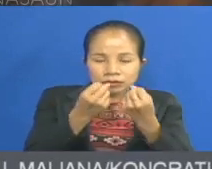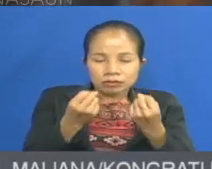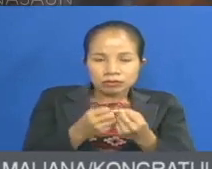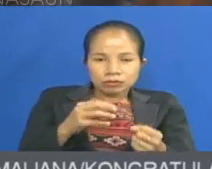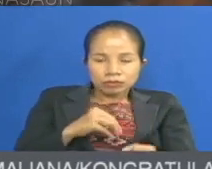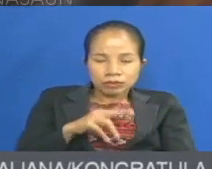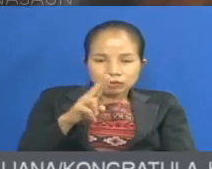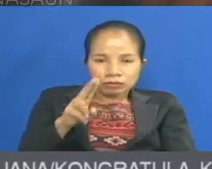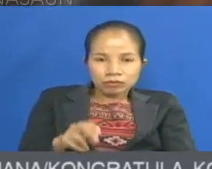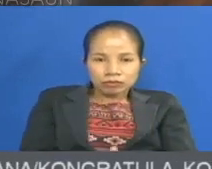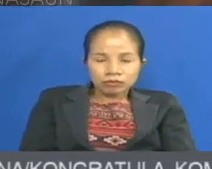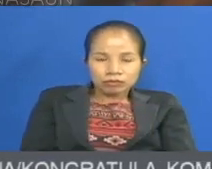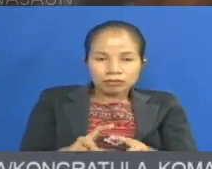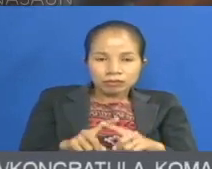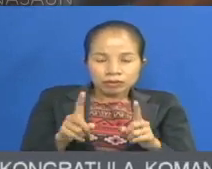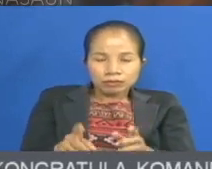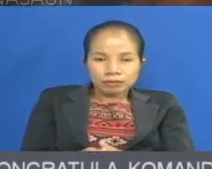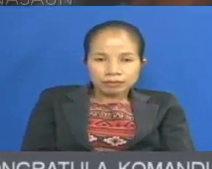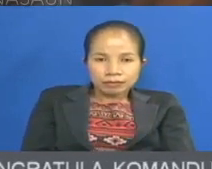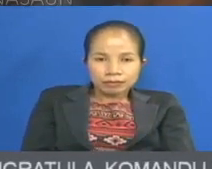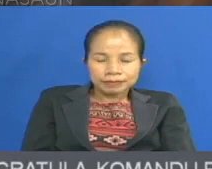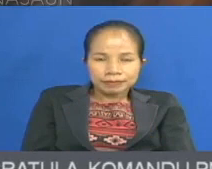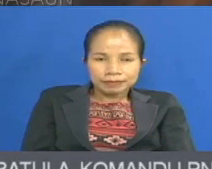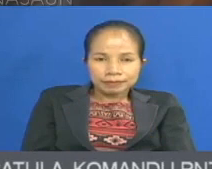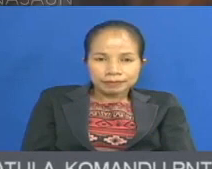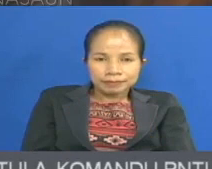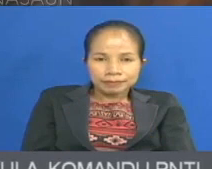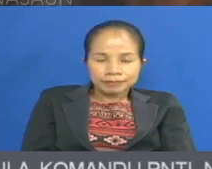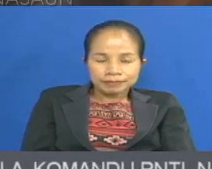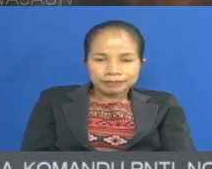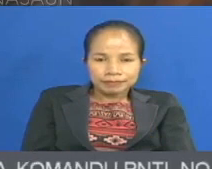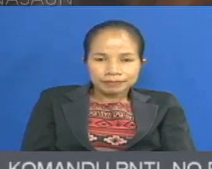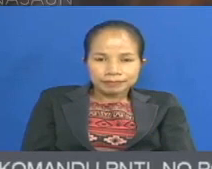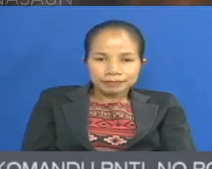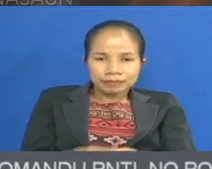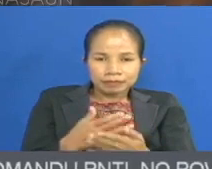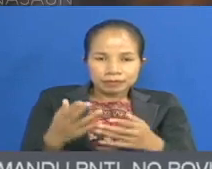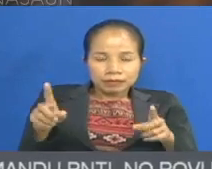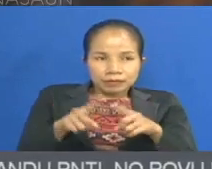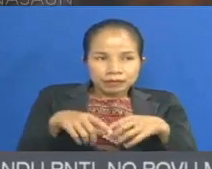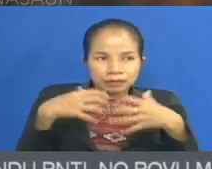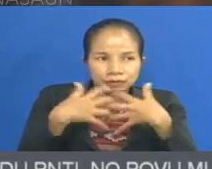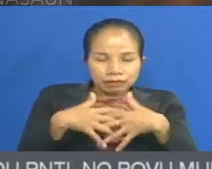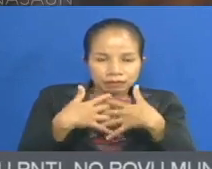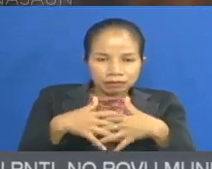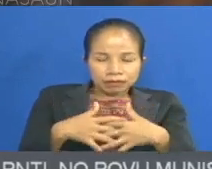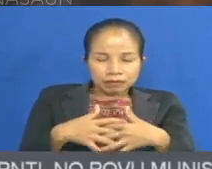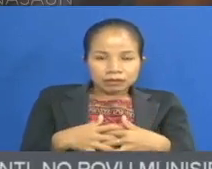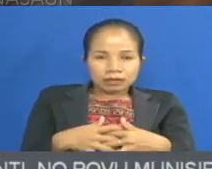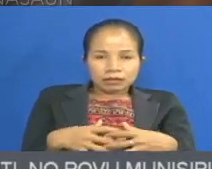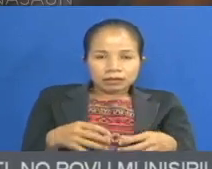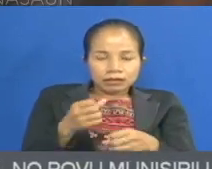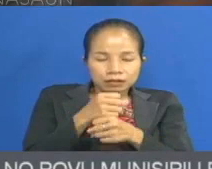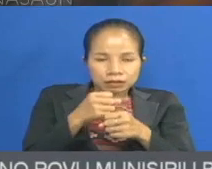bem, significa que são equipamentos para a pós-coleta, nessa máquina. Dulas café